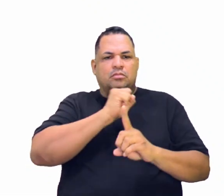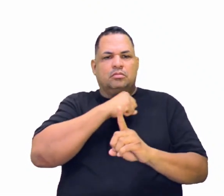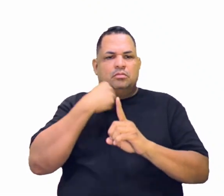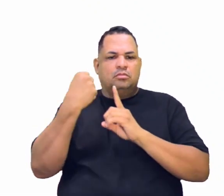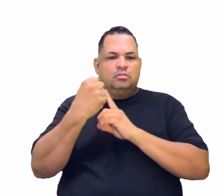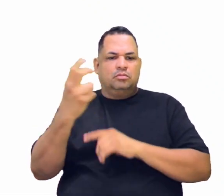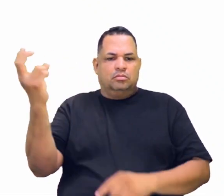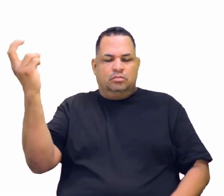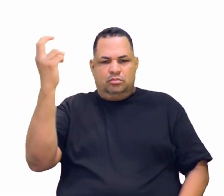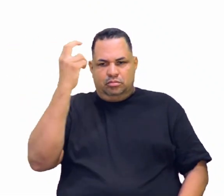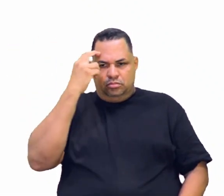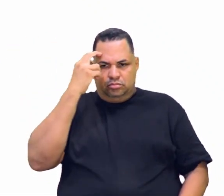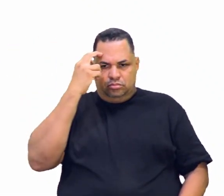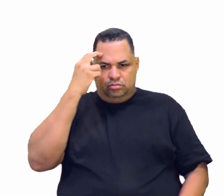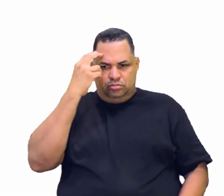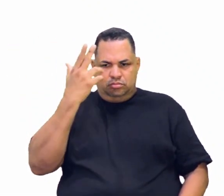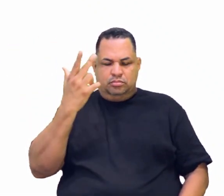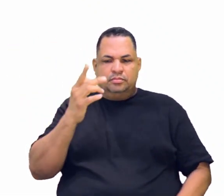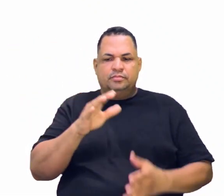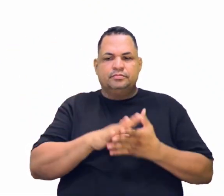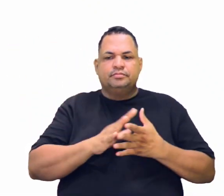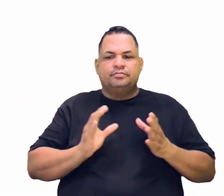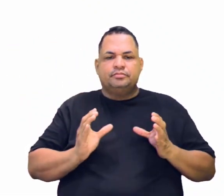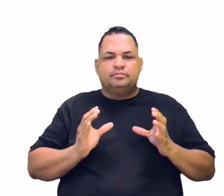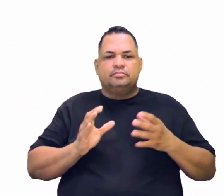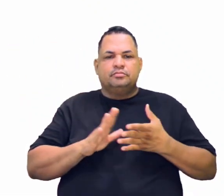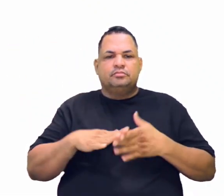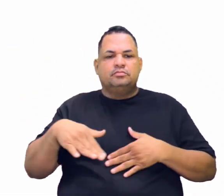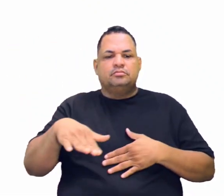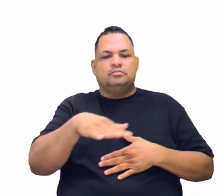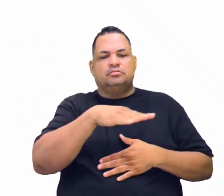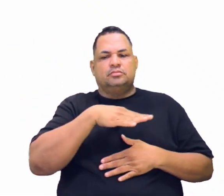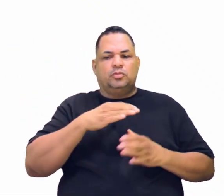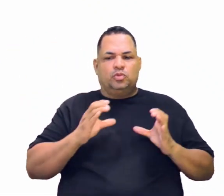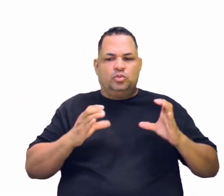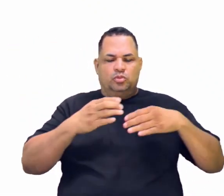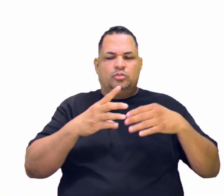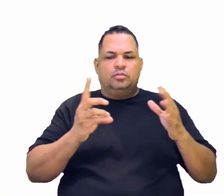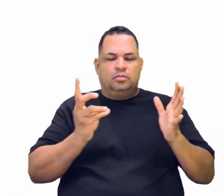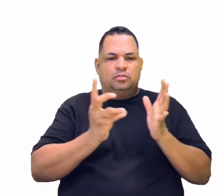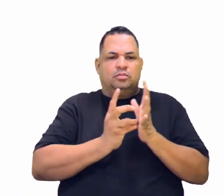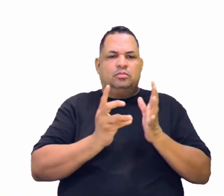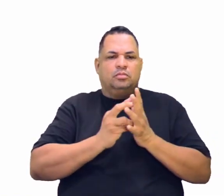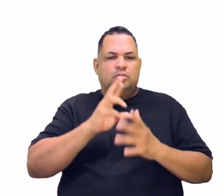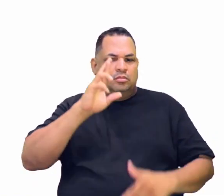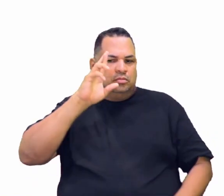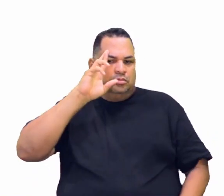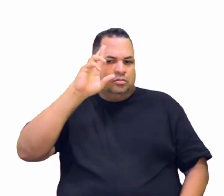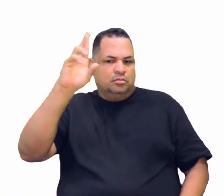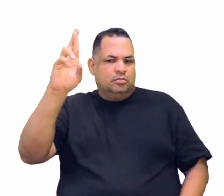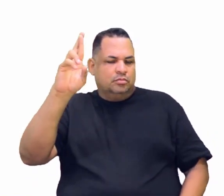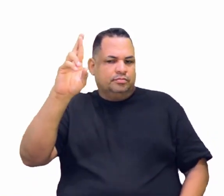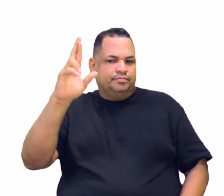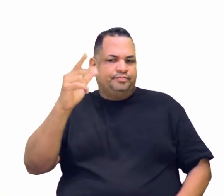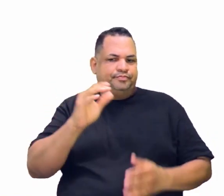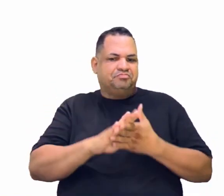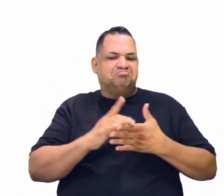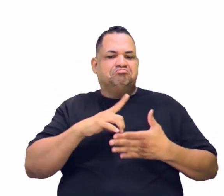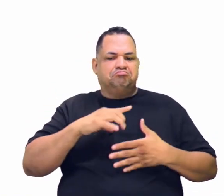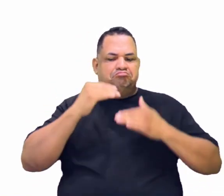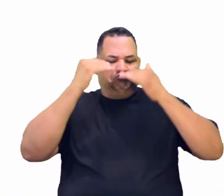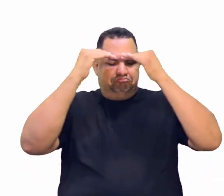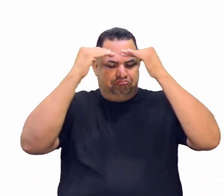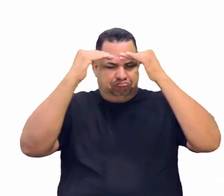social, cultural, entre os seus pares. É uma liderança que impõe